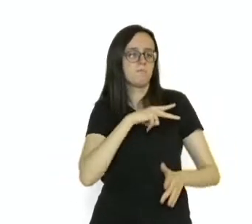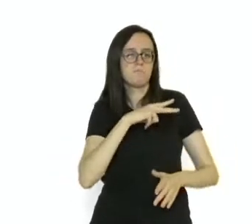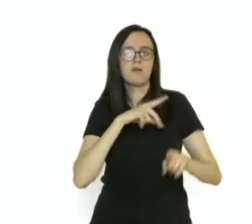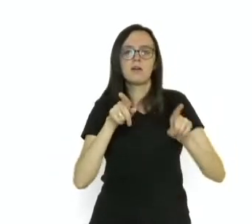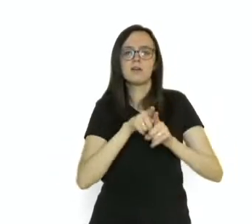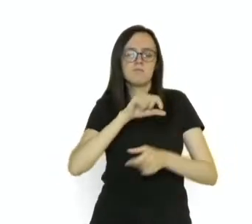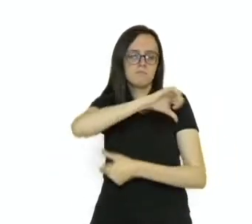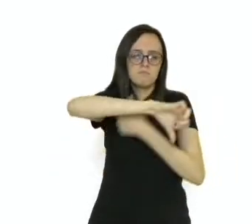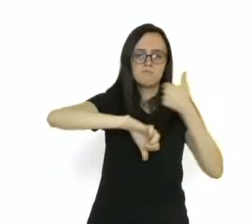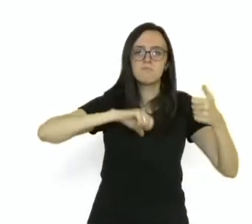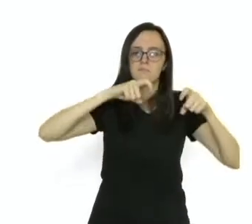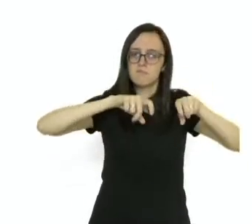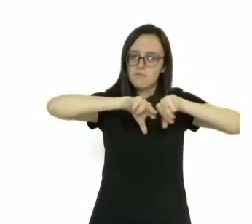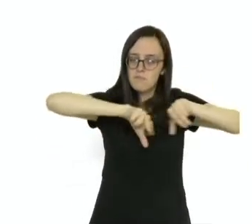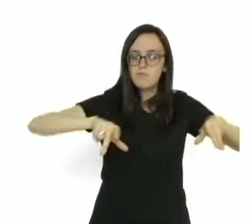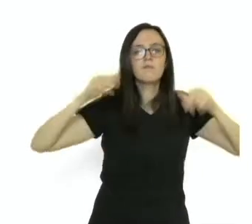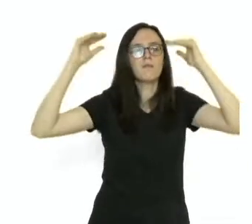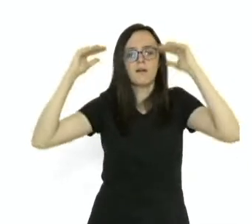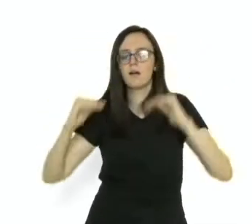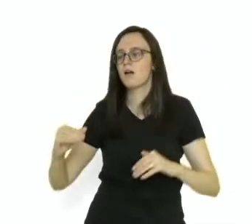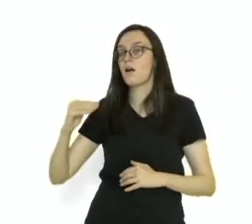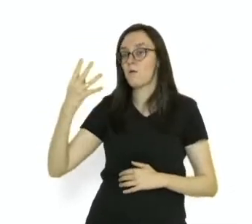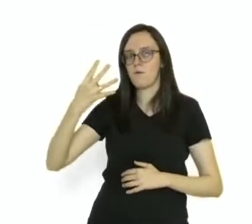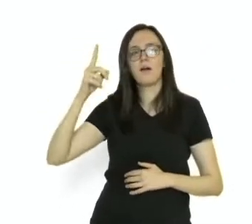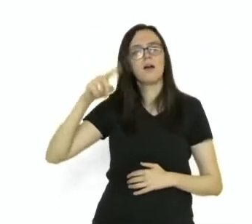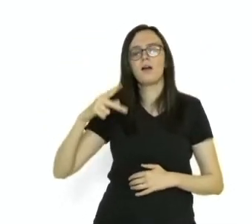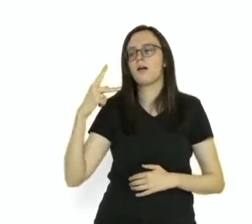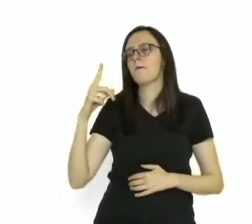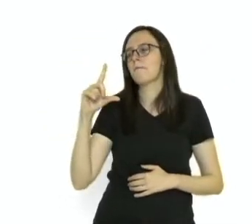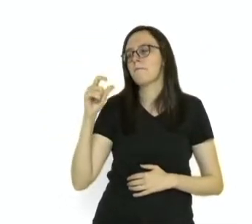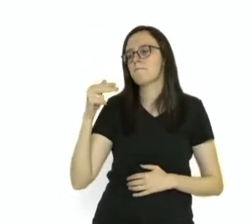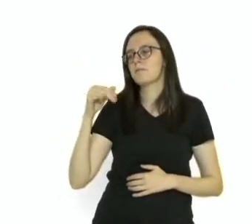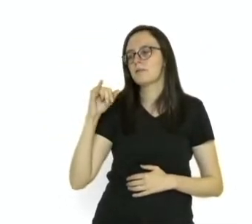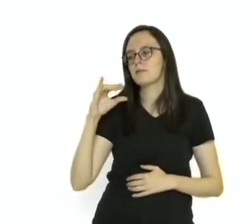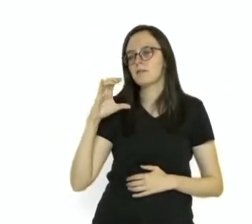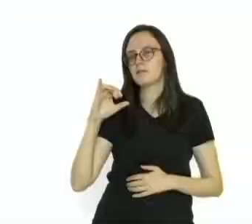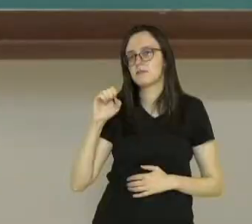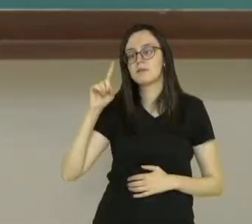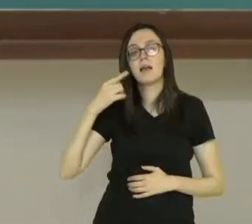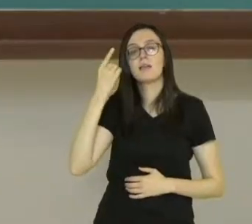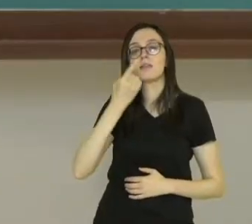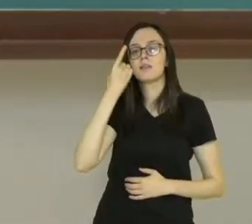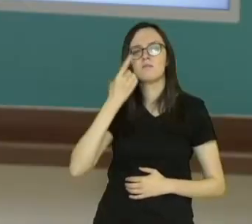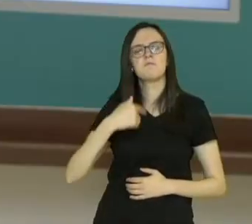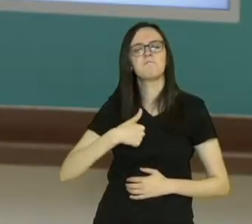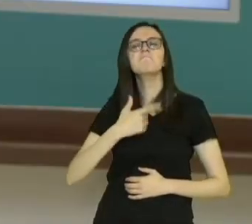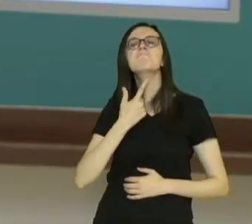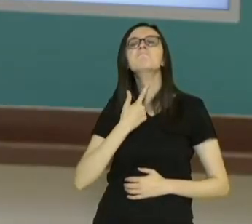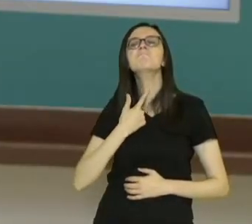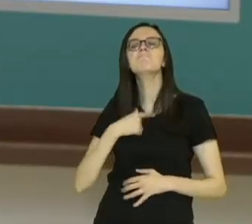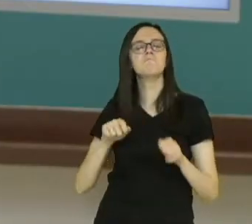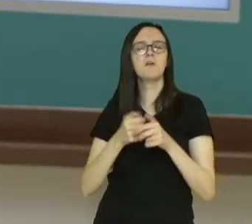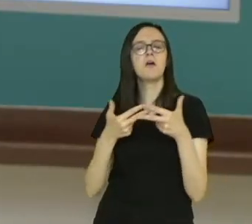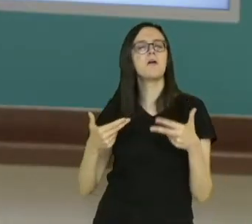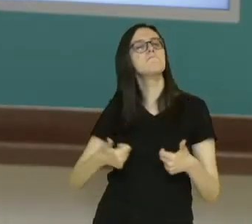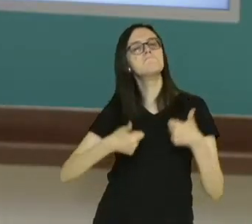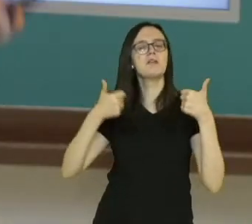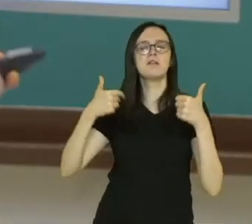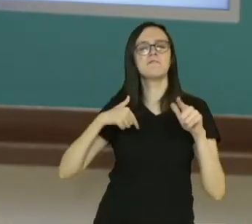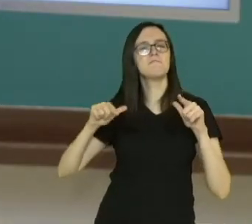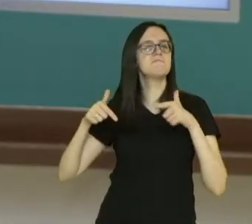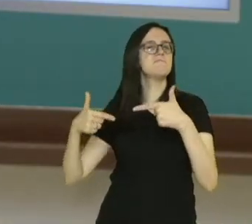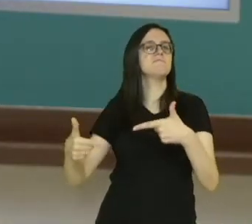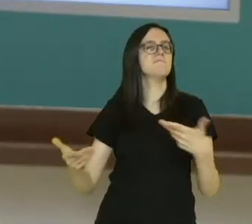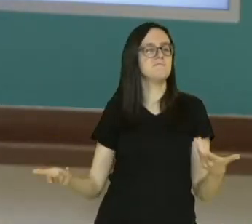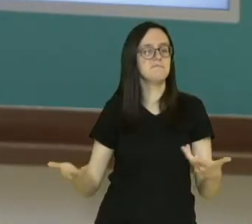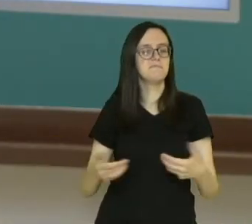gente vai ter a planície, que eram composta por deputados que agiam conforme seus interesses. O que estivesse melhor para eles, eles